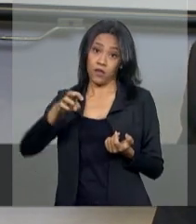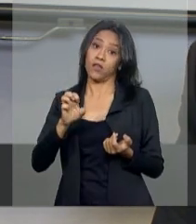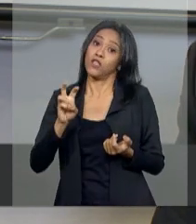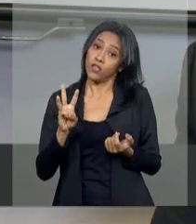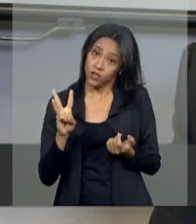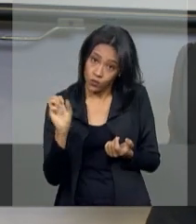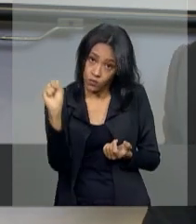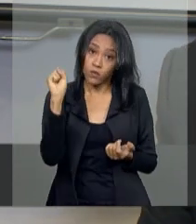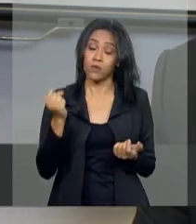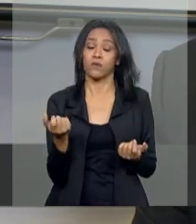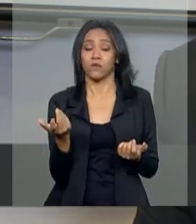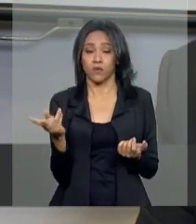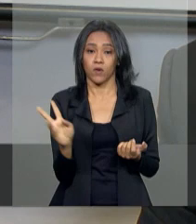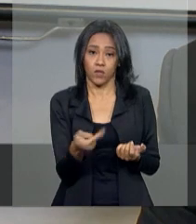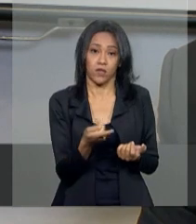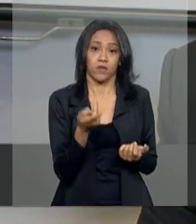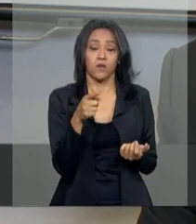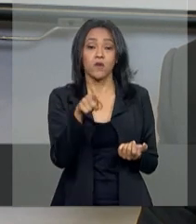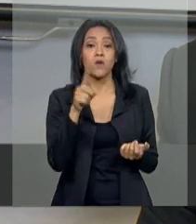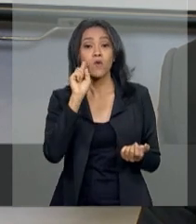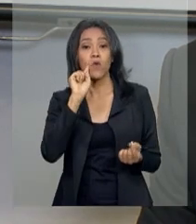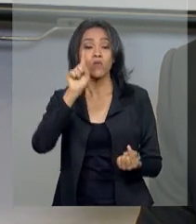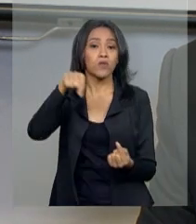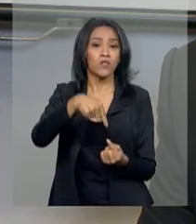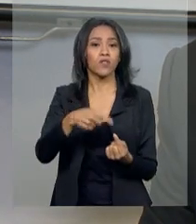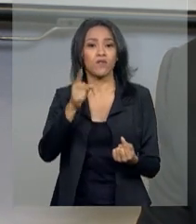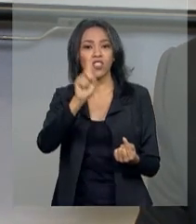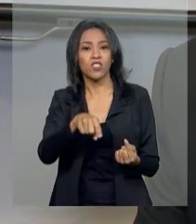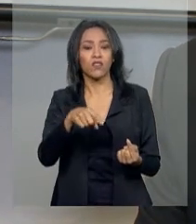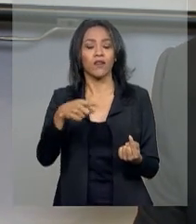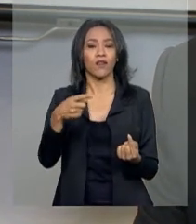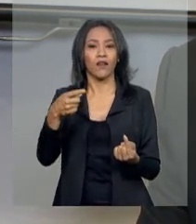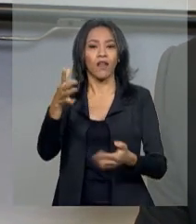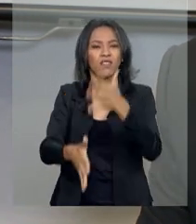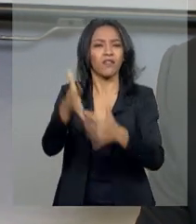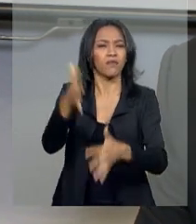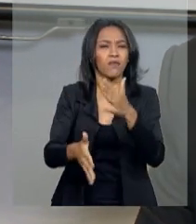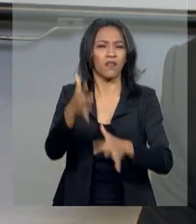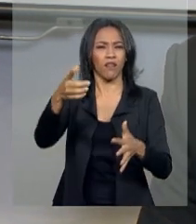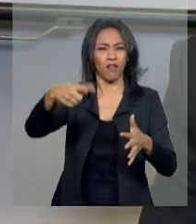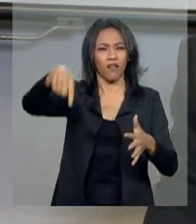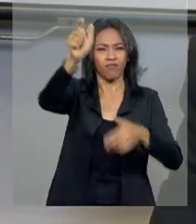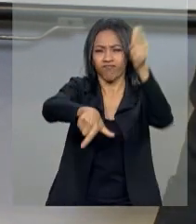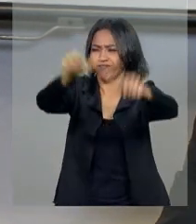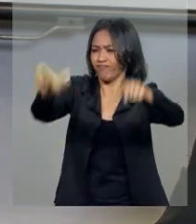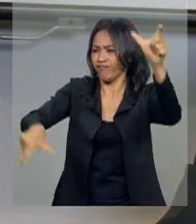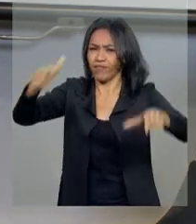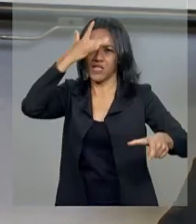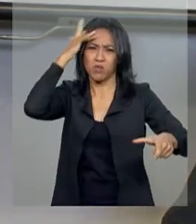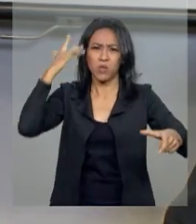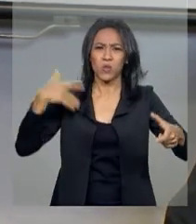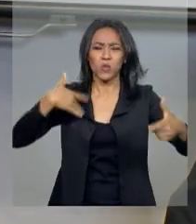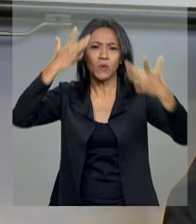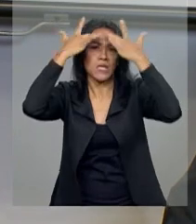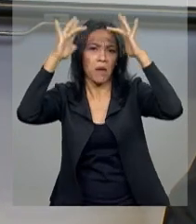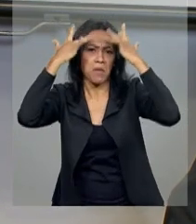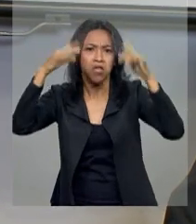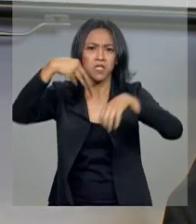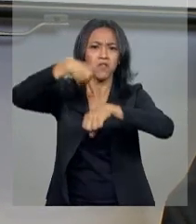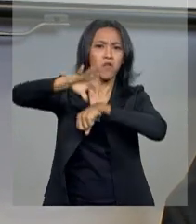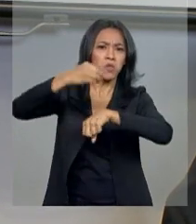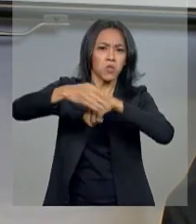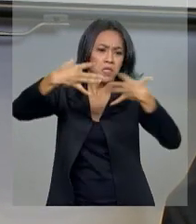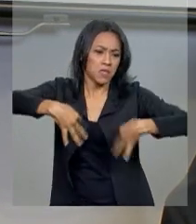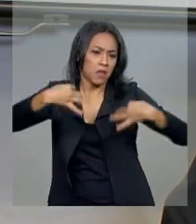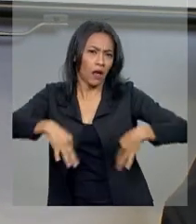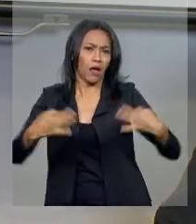o efeito de turbar, de desinformar, de criar situações que